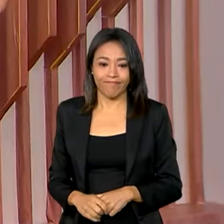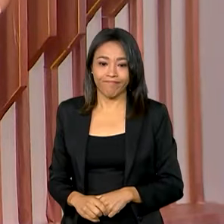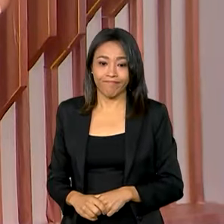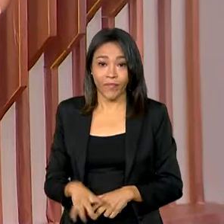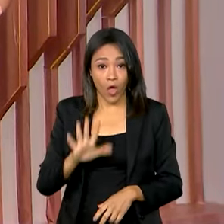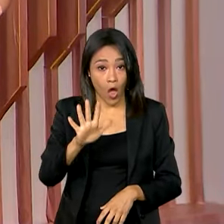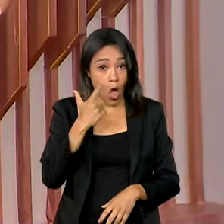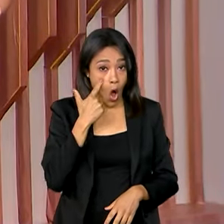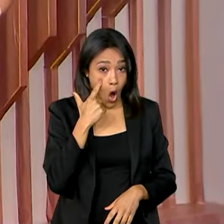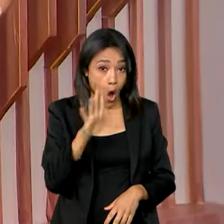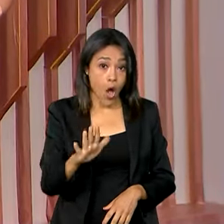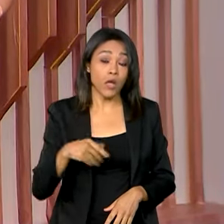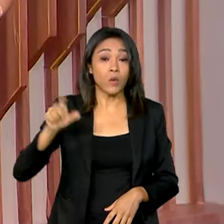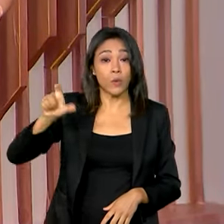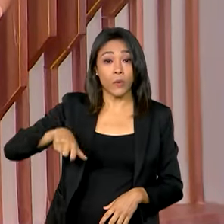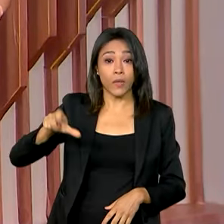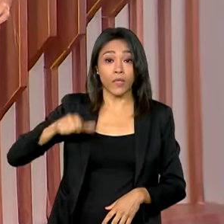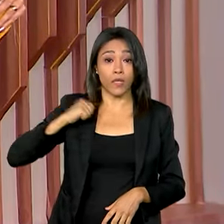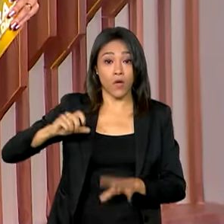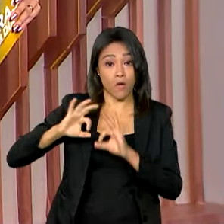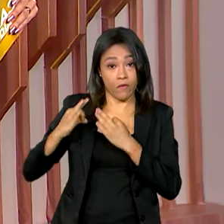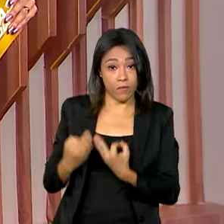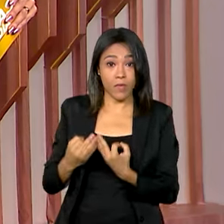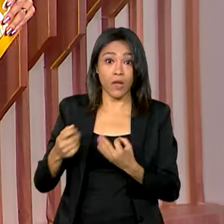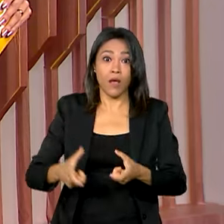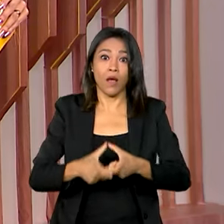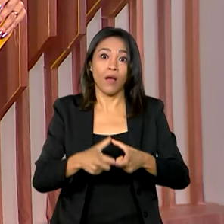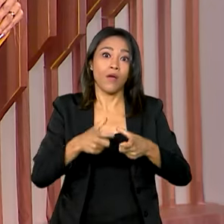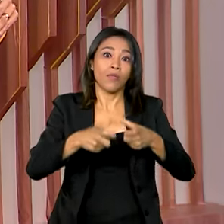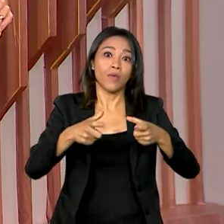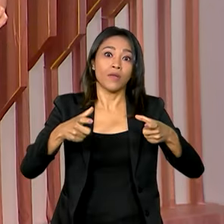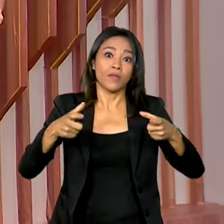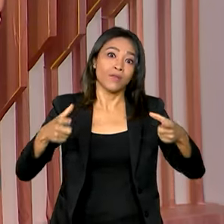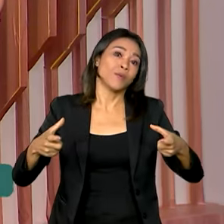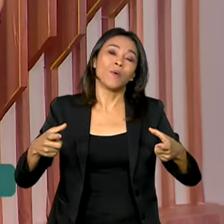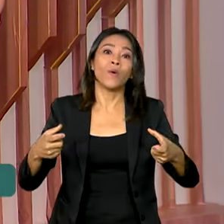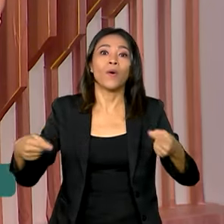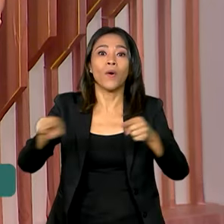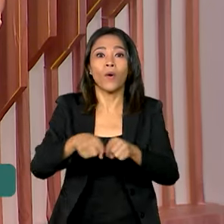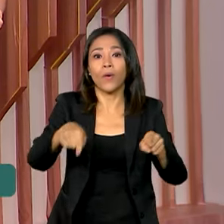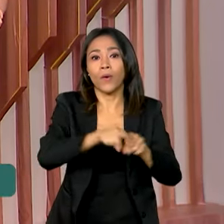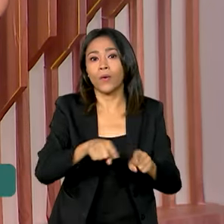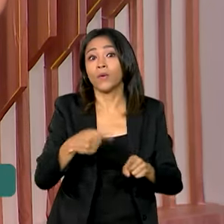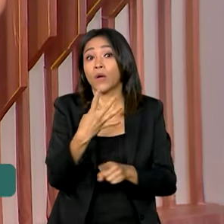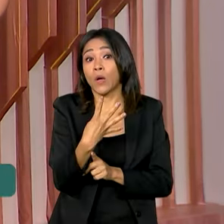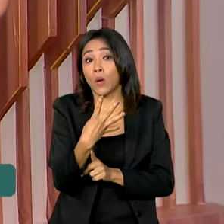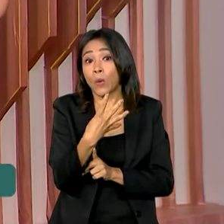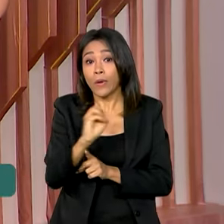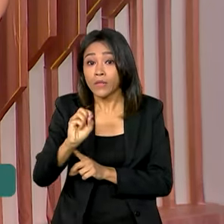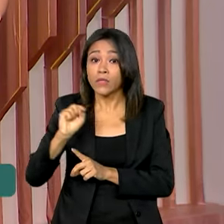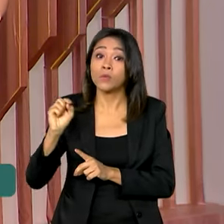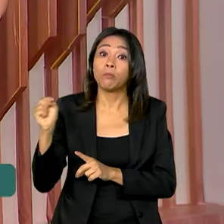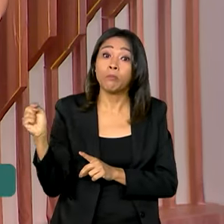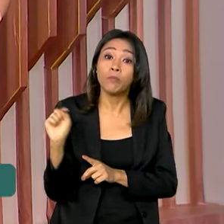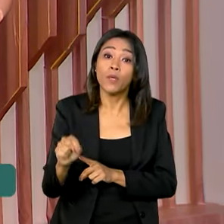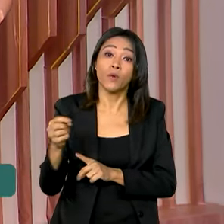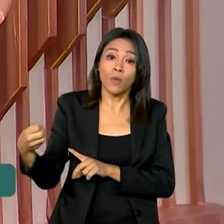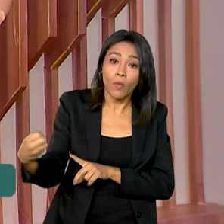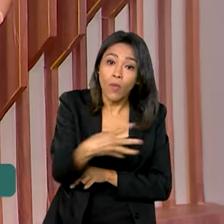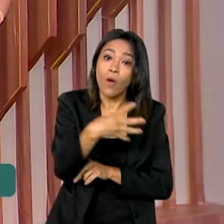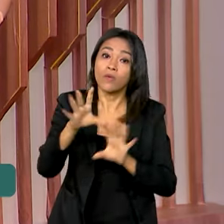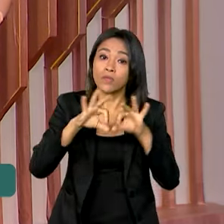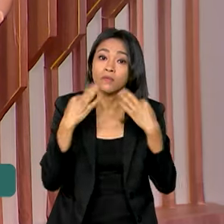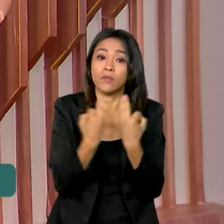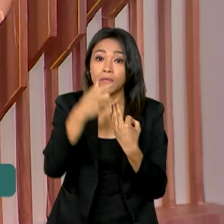E olha, o programa Bolsa Família ampliou a rede de apoio, beneficiando 400 mil novos lares a partir